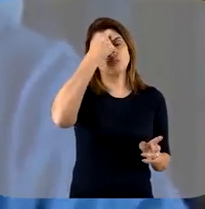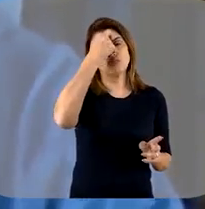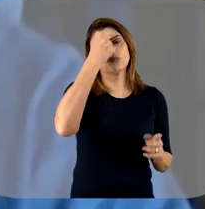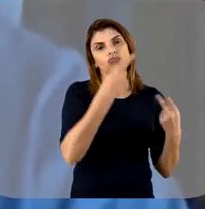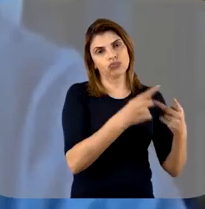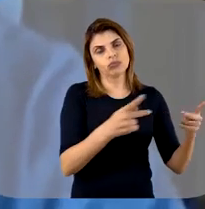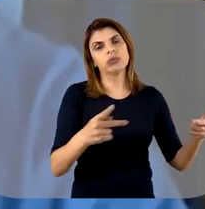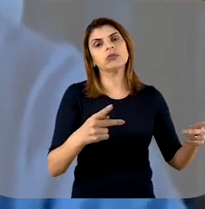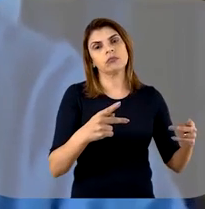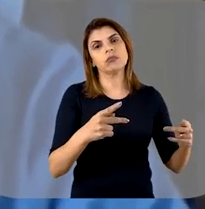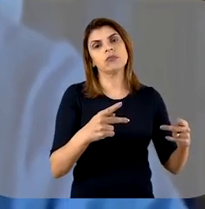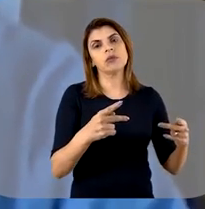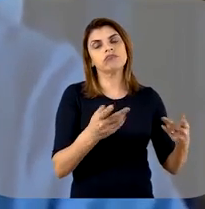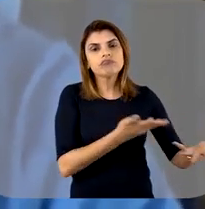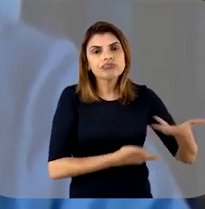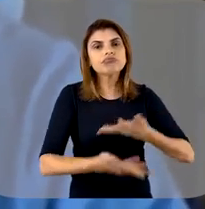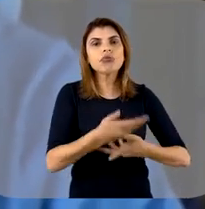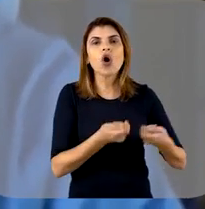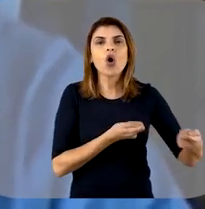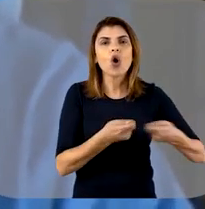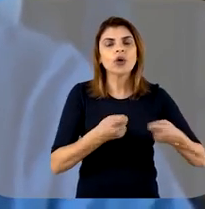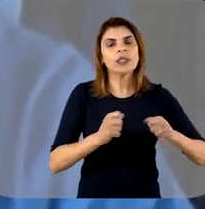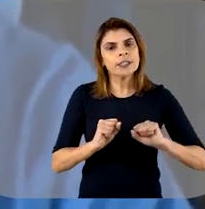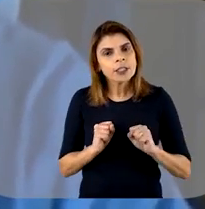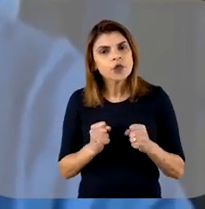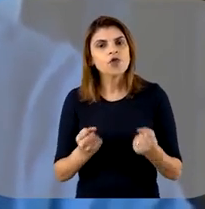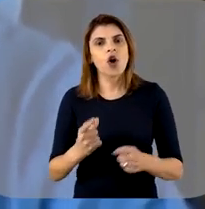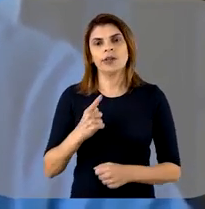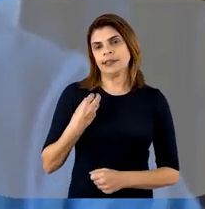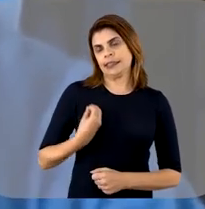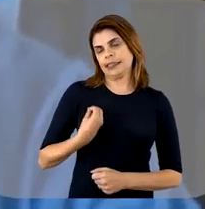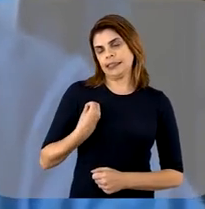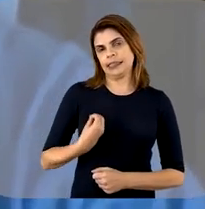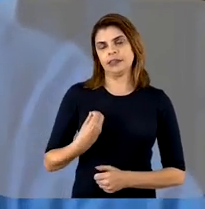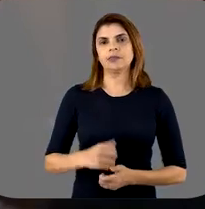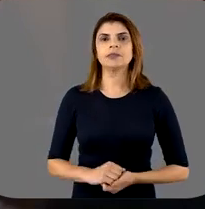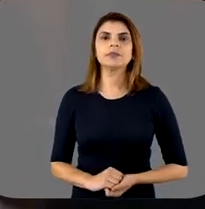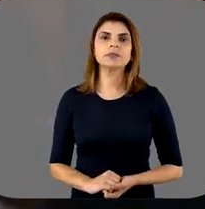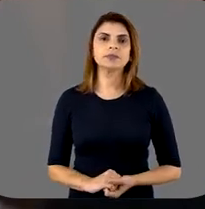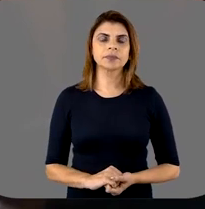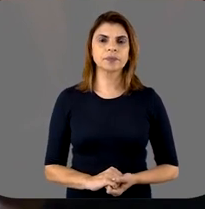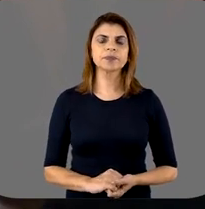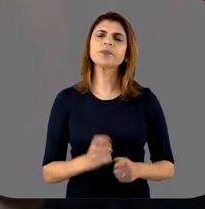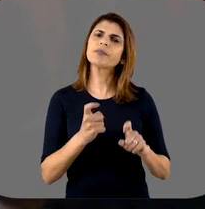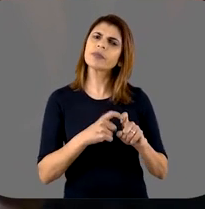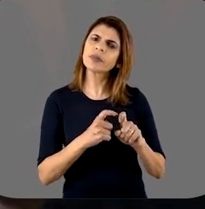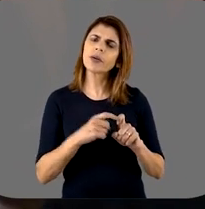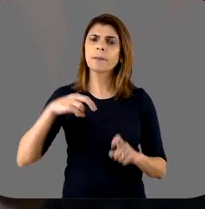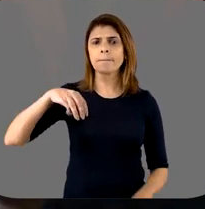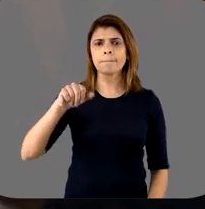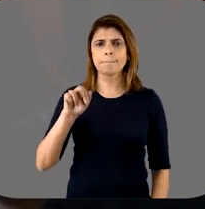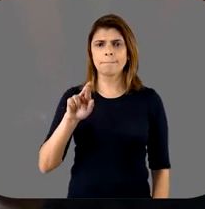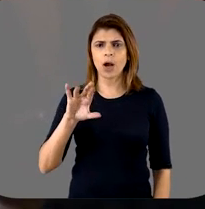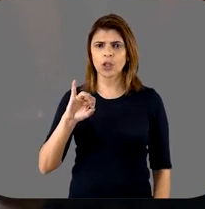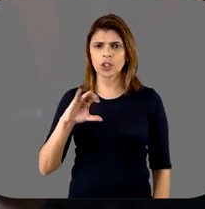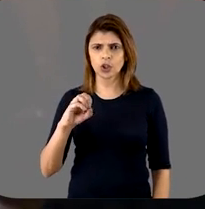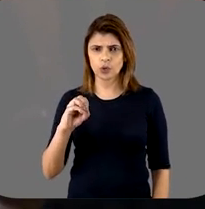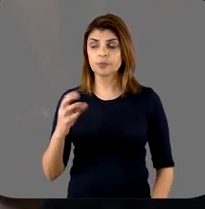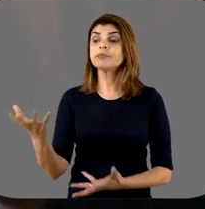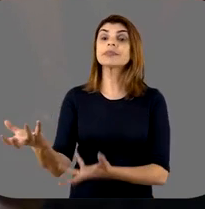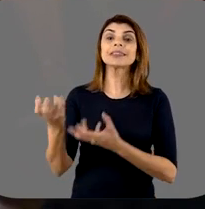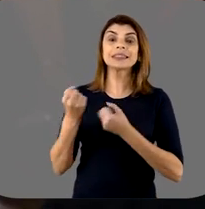e de coordenar, né, os esforços e os recursos existentes. Doutor Maurício, a gente até recebeu aqui da nossa